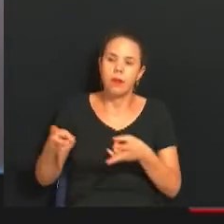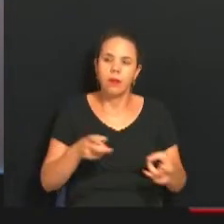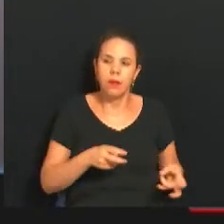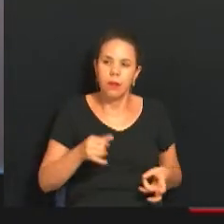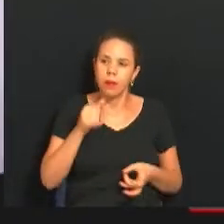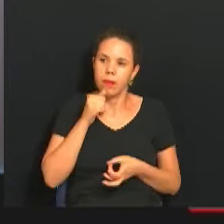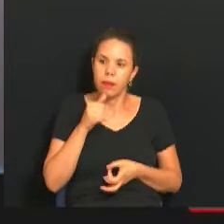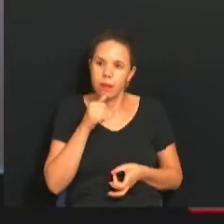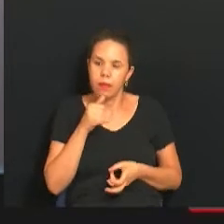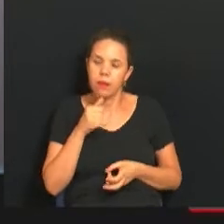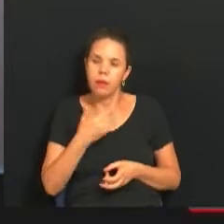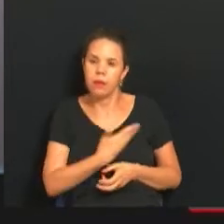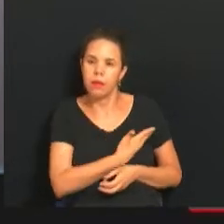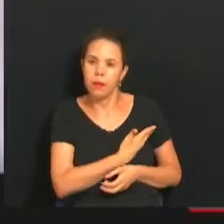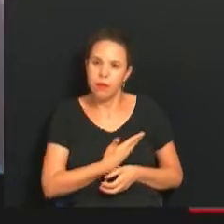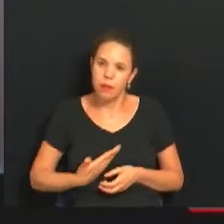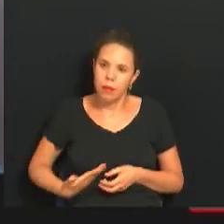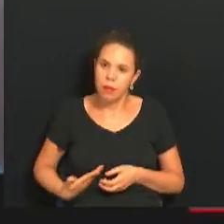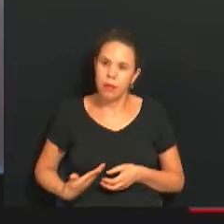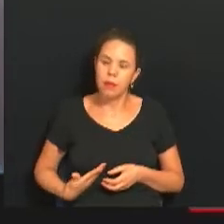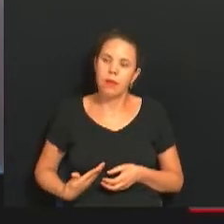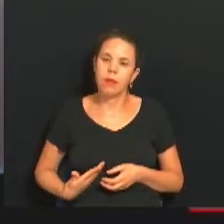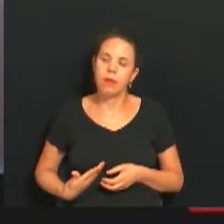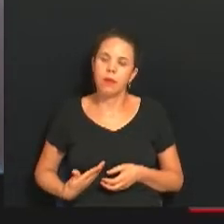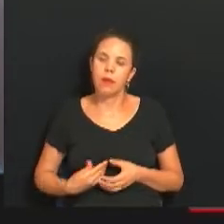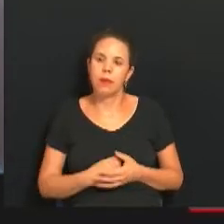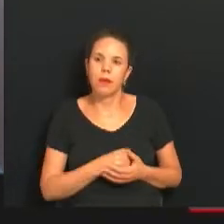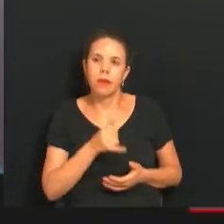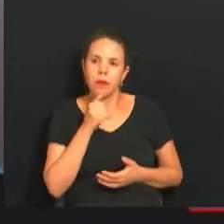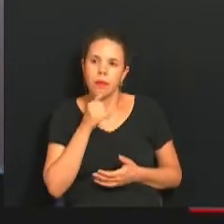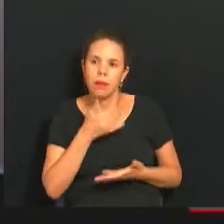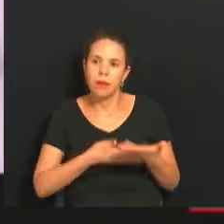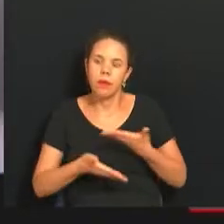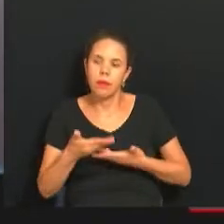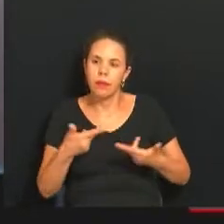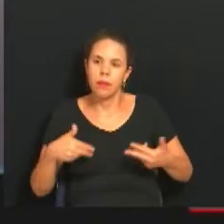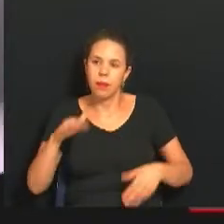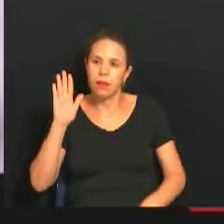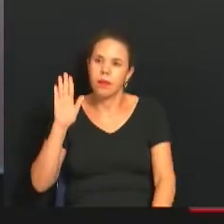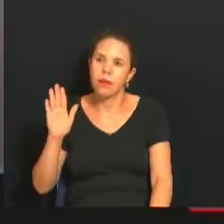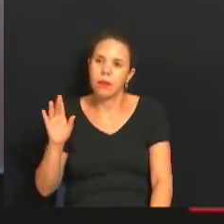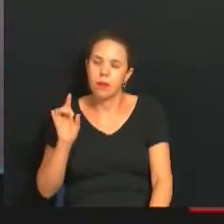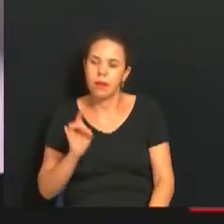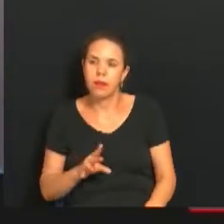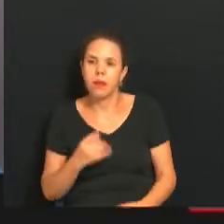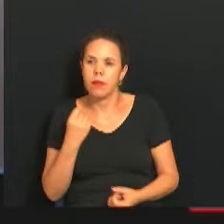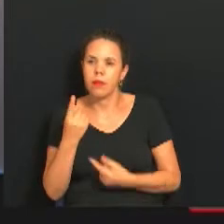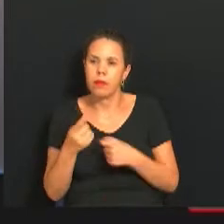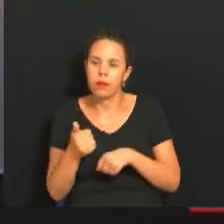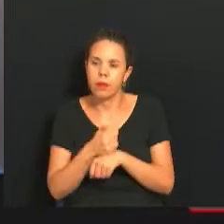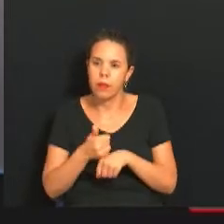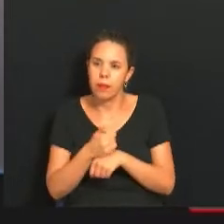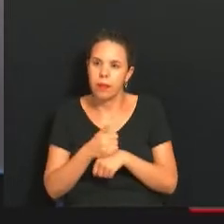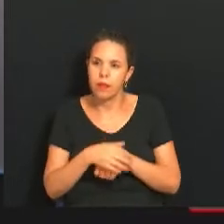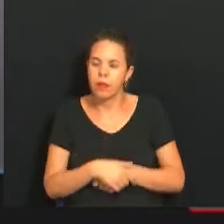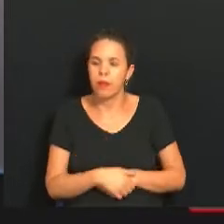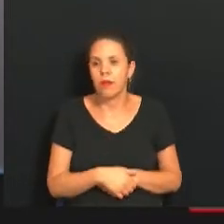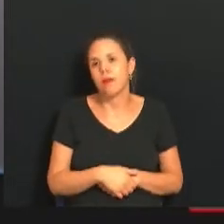de Estado, uma questão de estadismo, ou seja, que envolve muito mais do que apenas algumas áreas